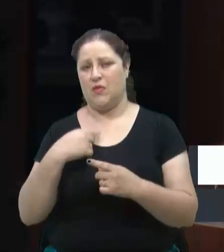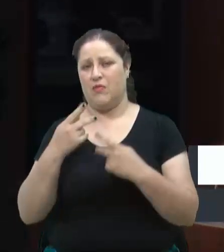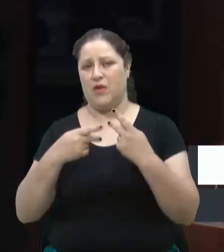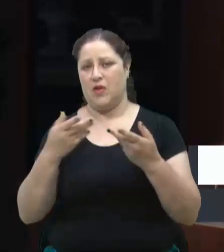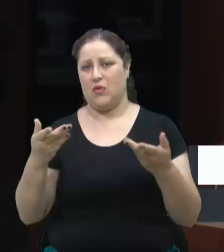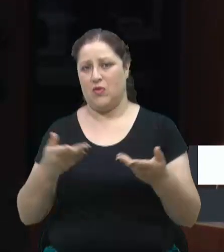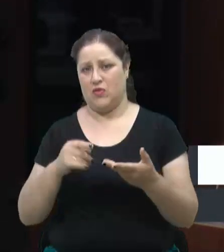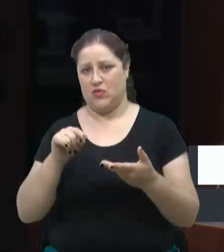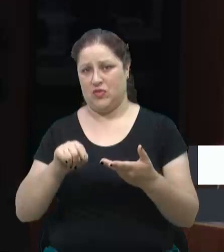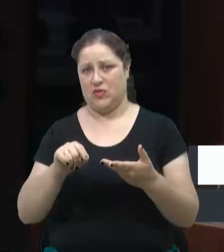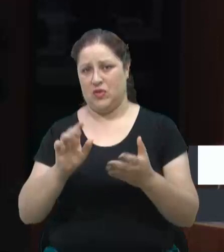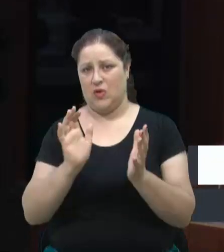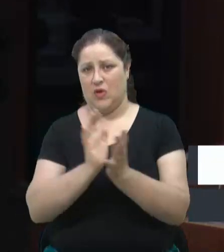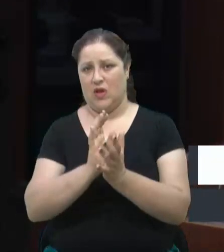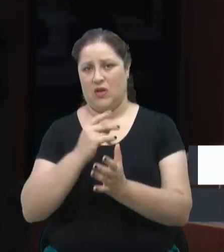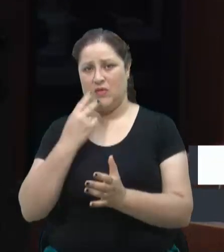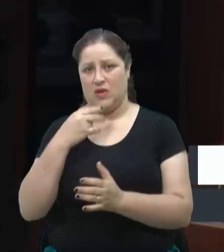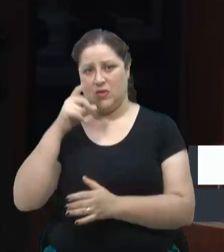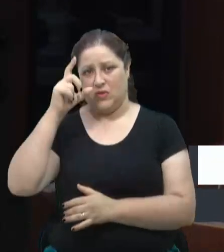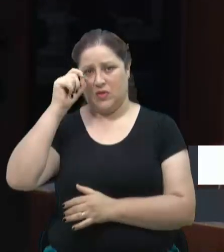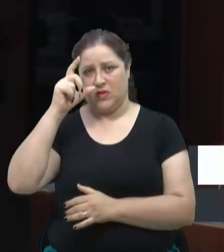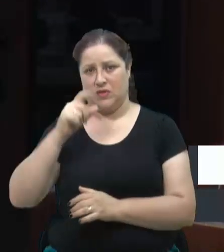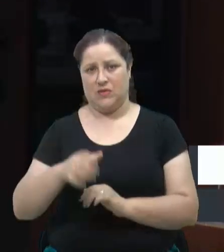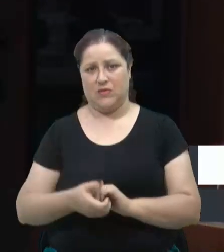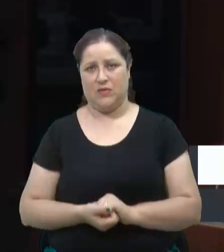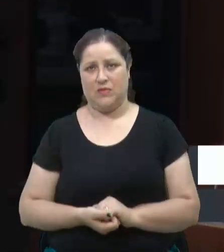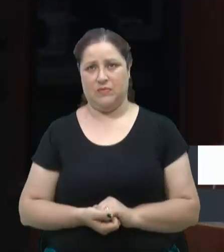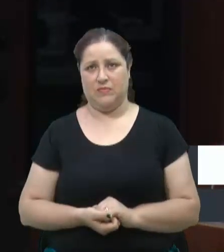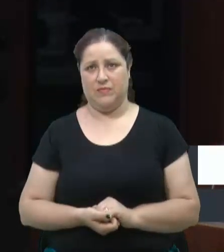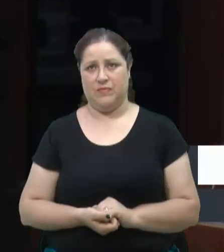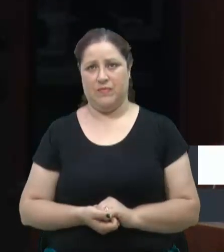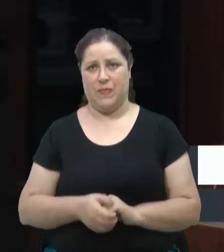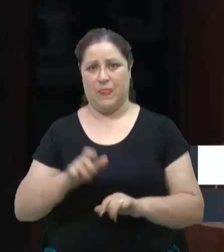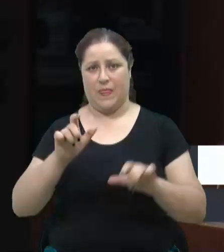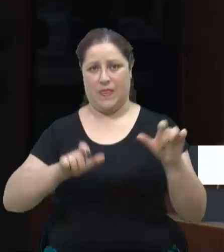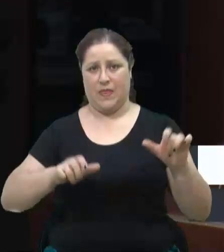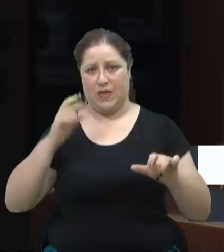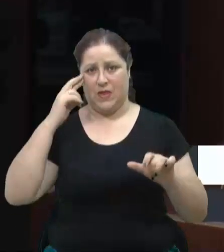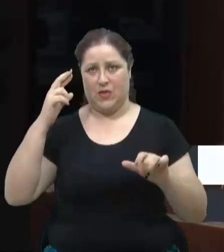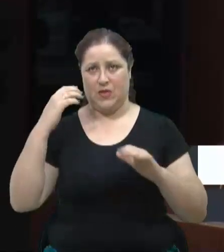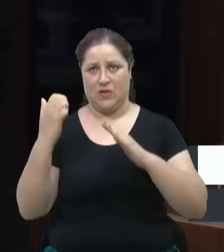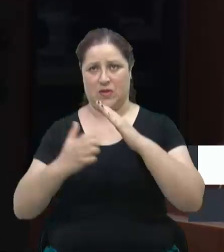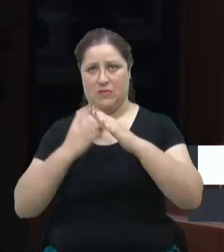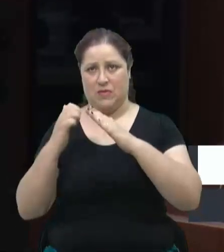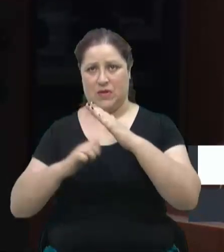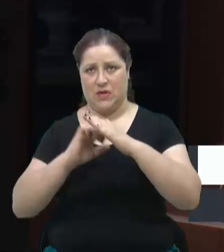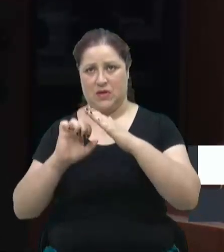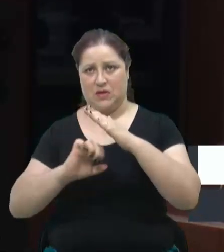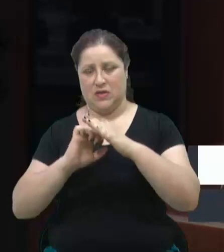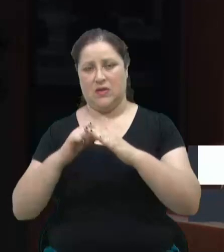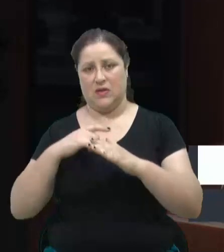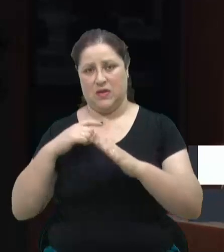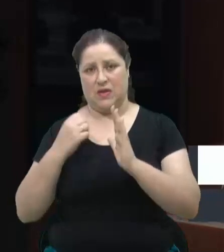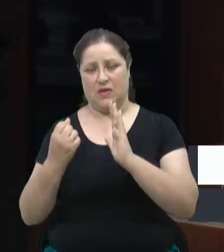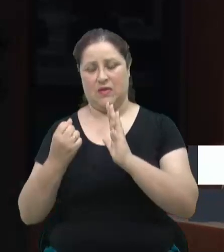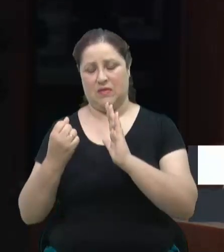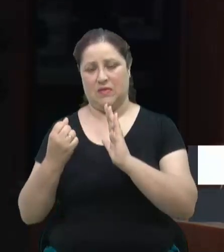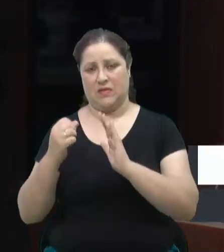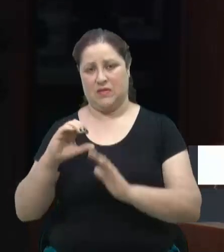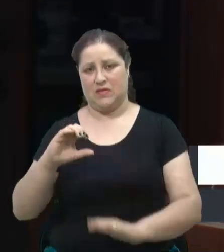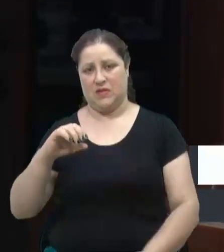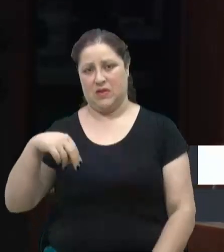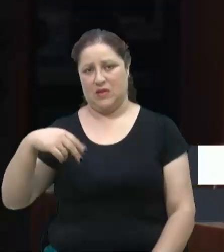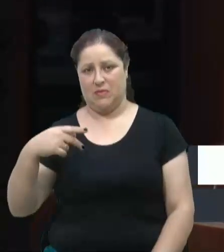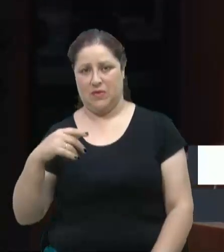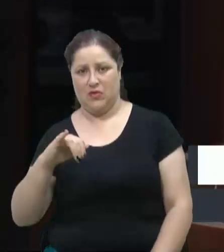hoje, colega vereador Scal? Os empresários, os CNPJs,